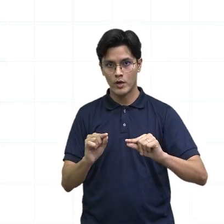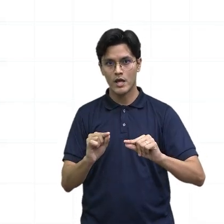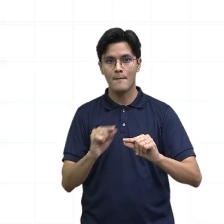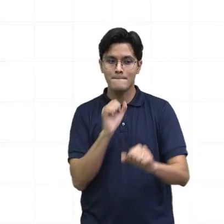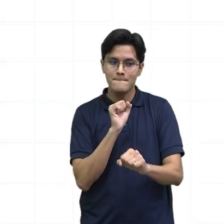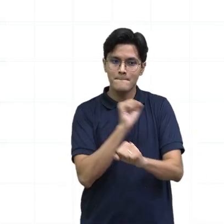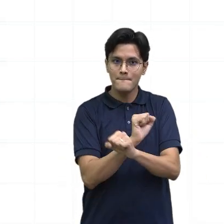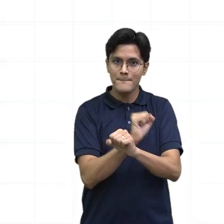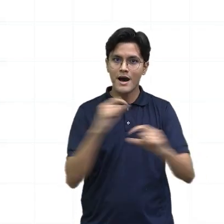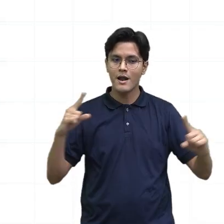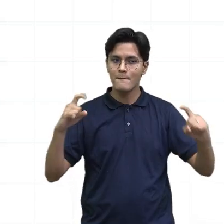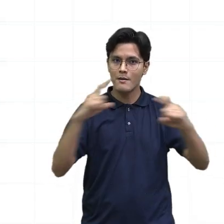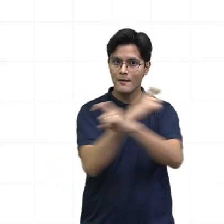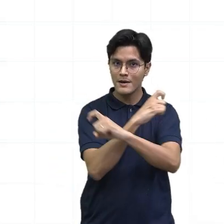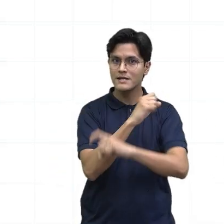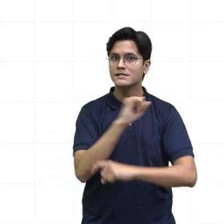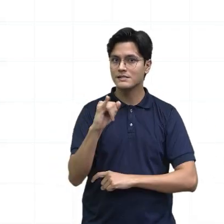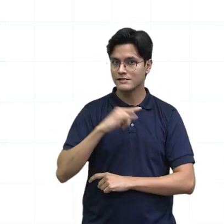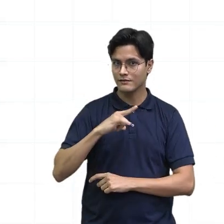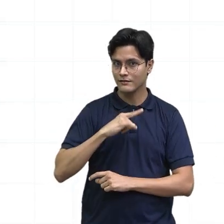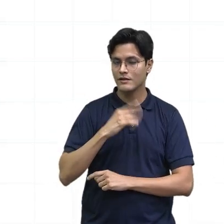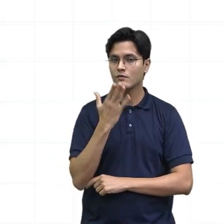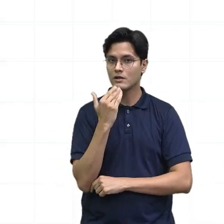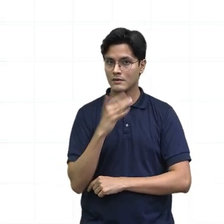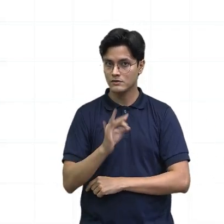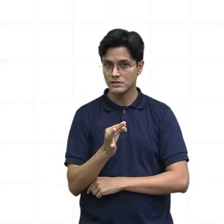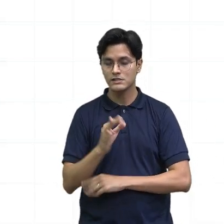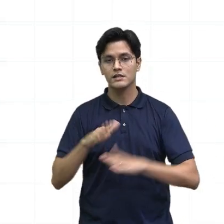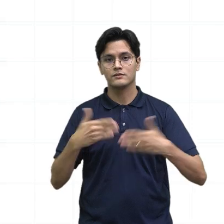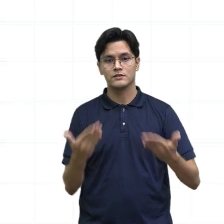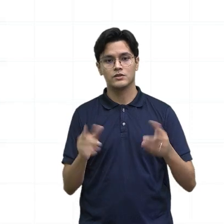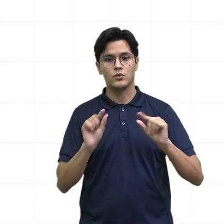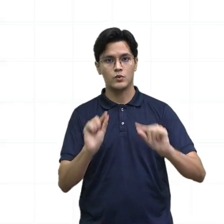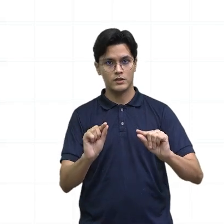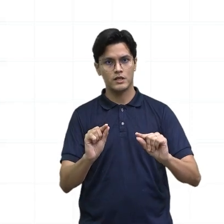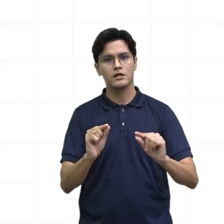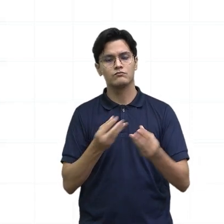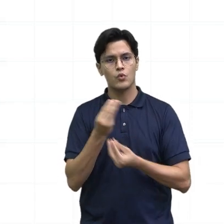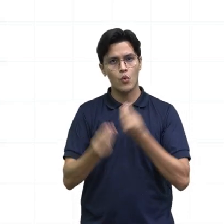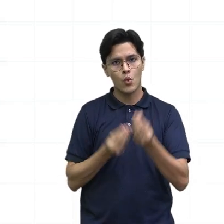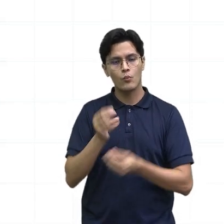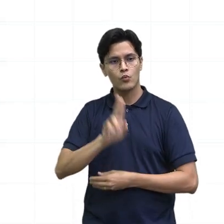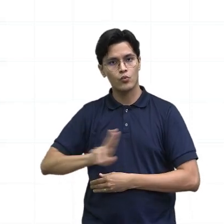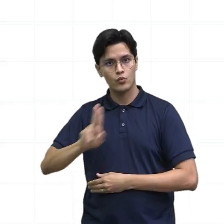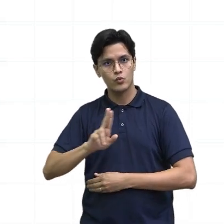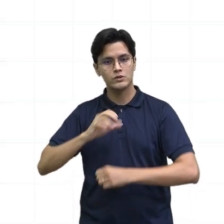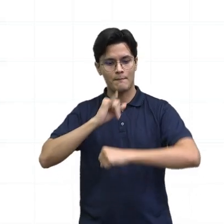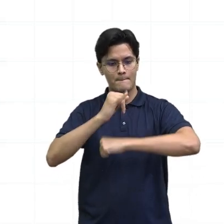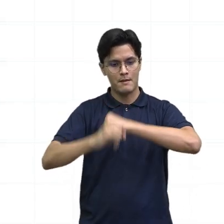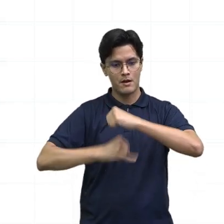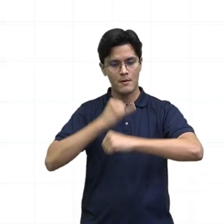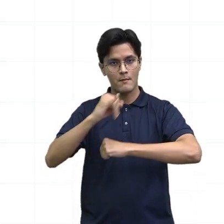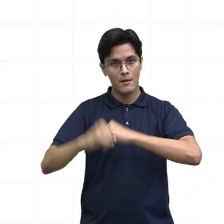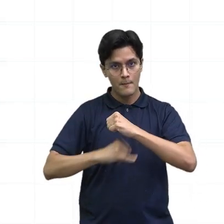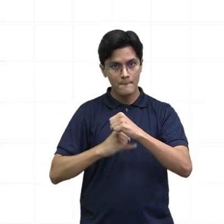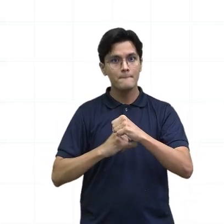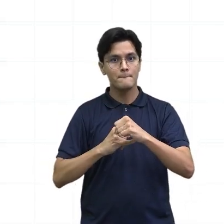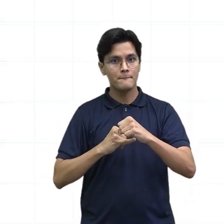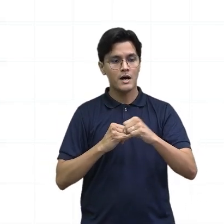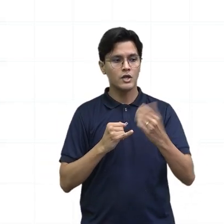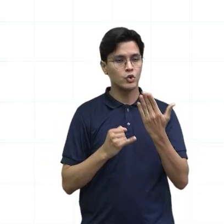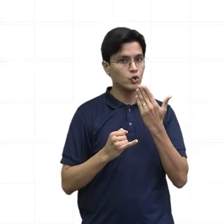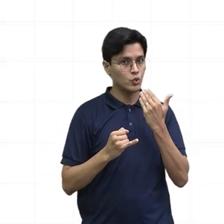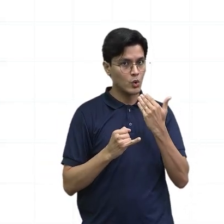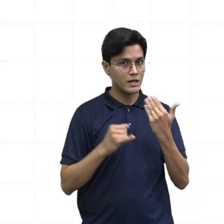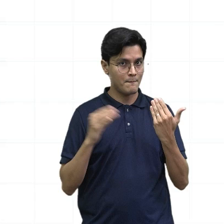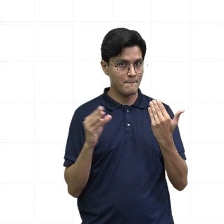Então, essa irradiação, ela consiste em liberar ali íons, né, sobre esse alimento, tá? Então, é utilizado